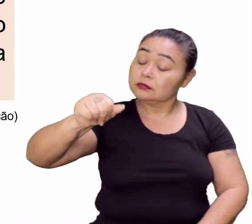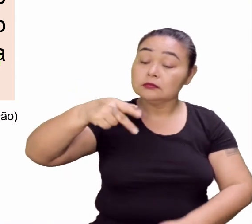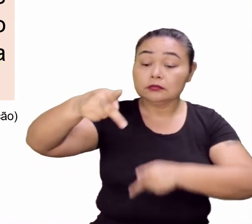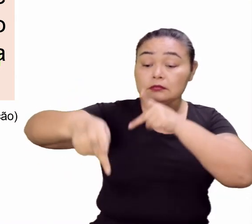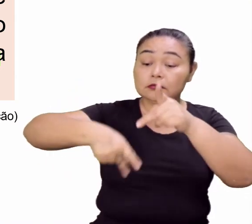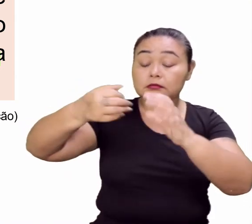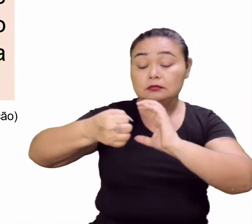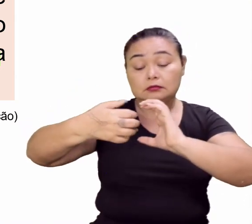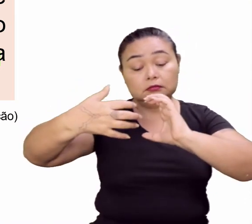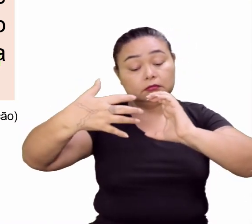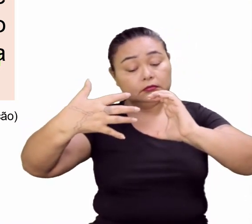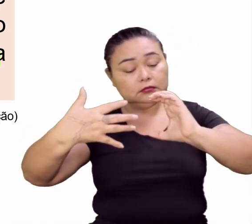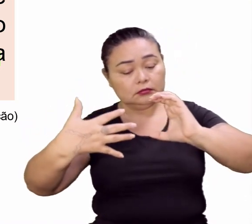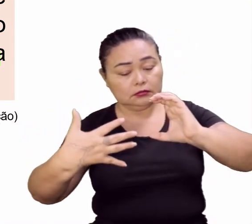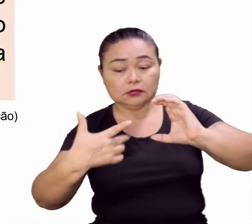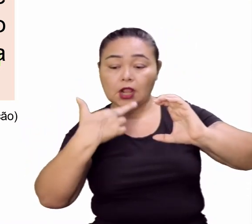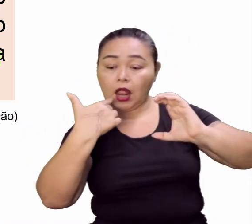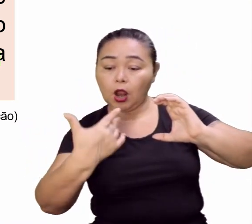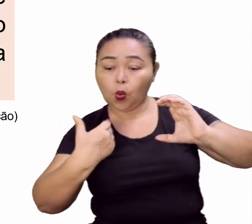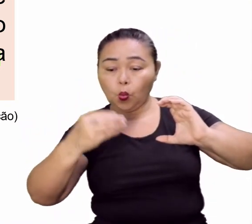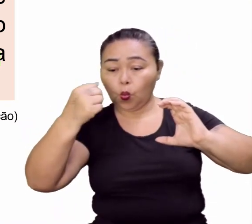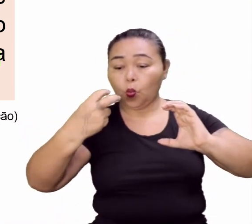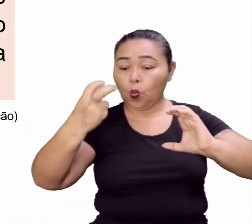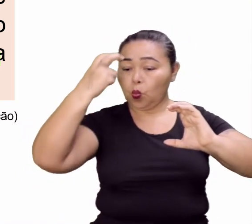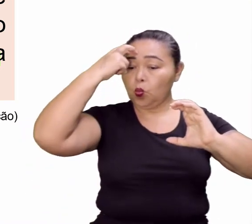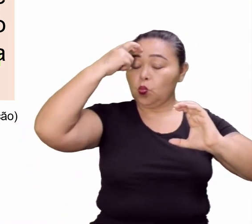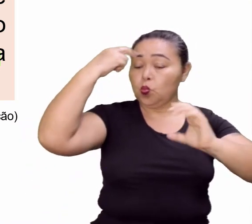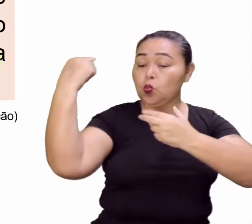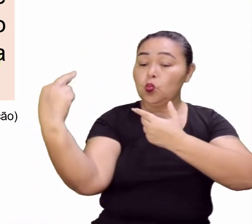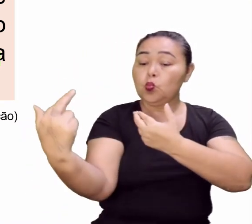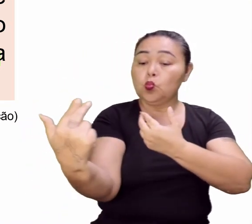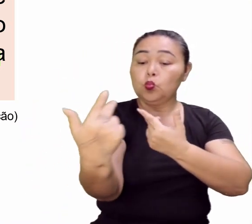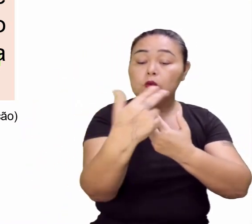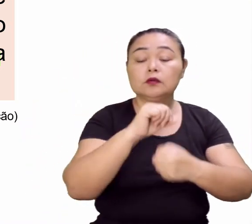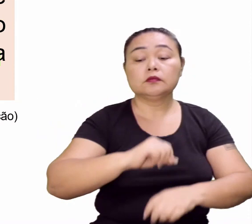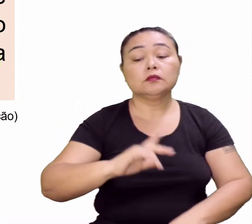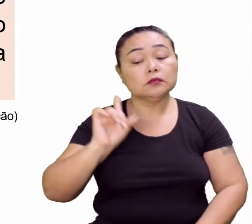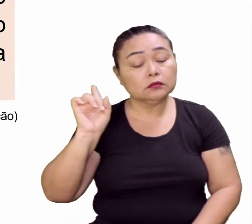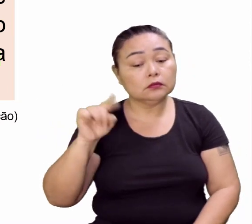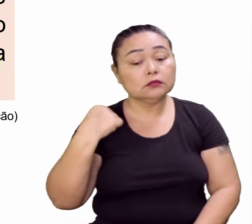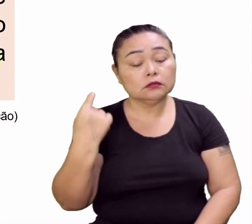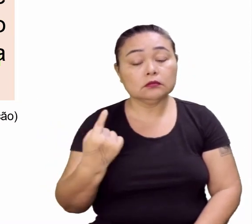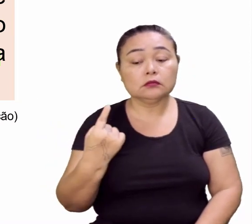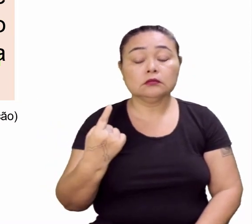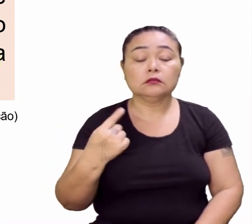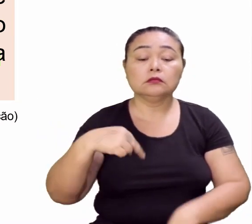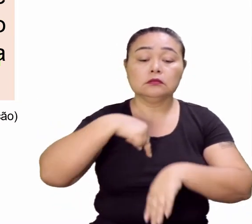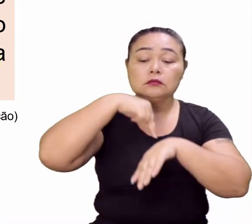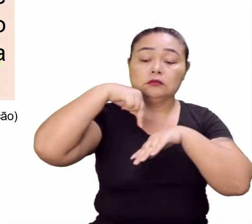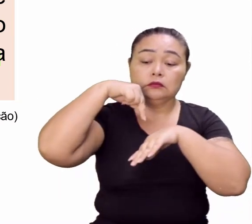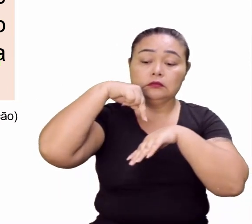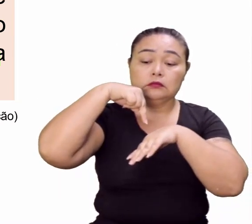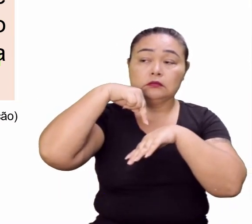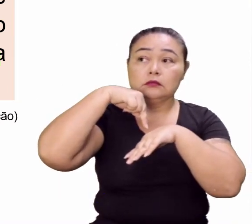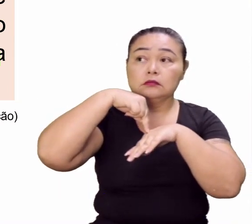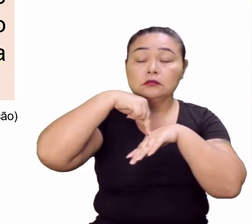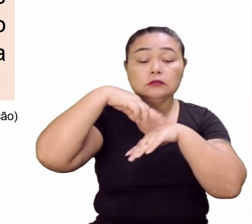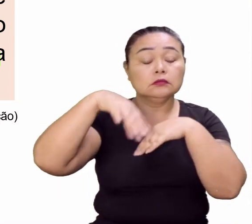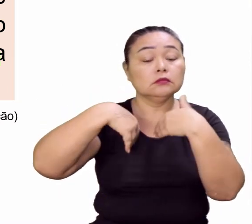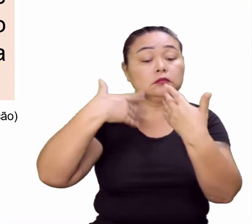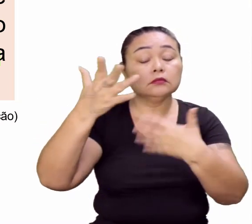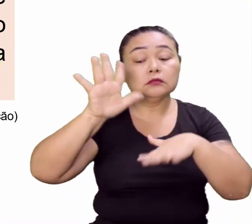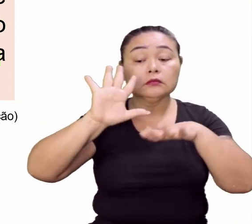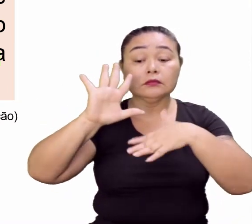que tem característica de língua, cultura comum, né? Comum. É isso mesmo. Entendeu? Então, tinham nações aí, e se eles se